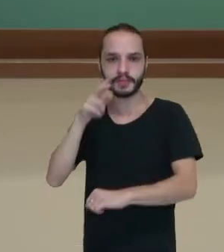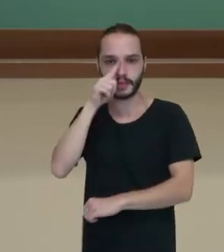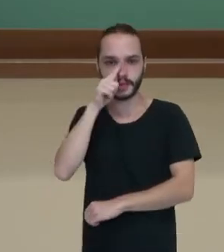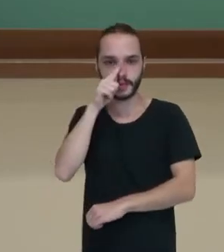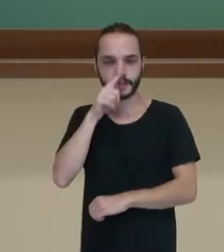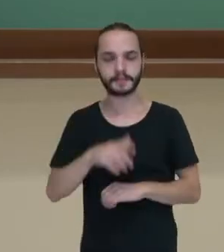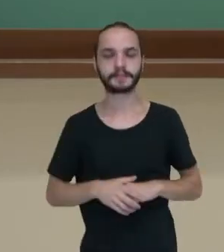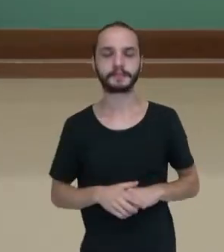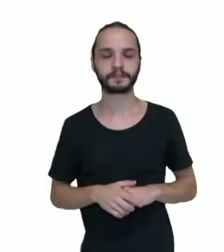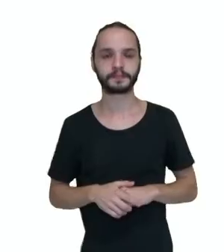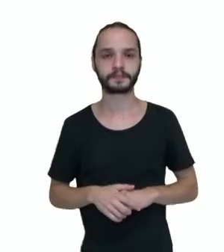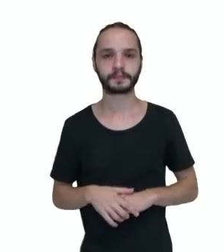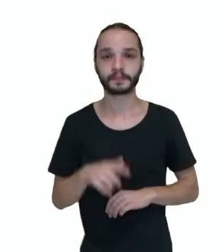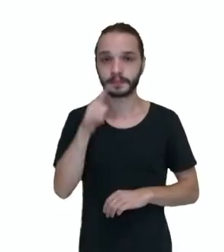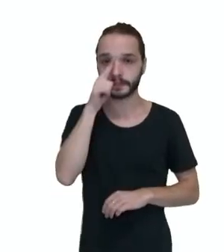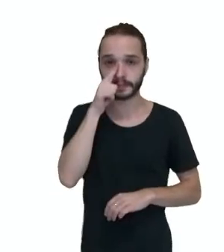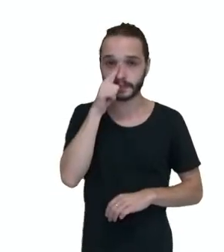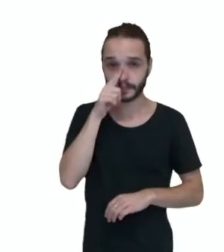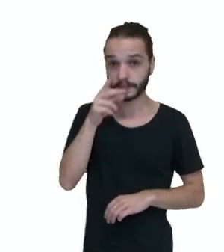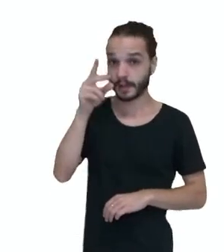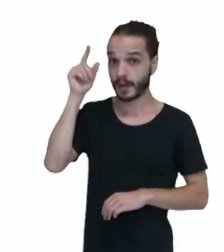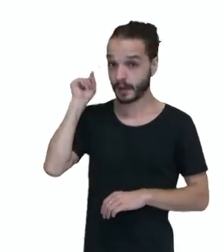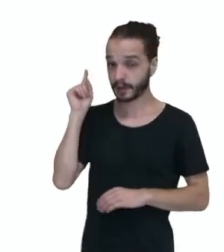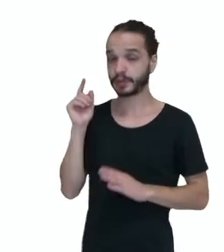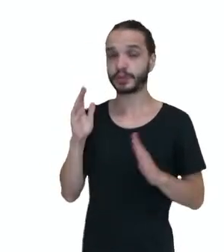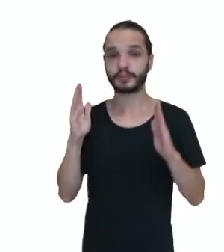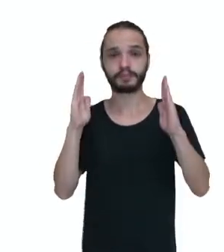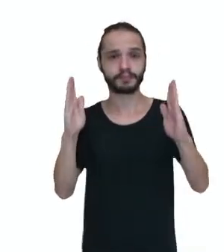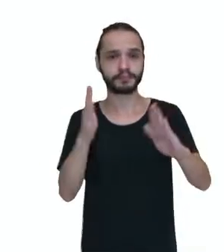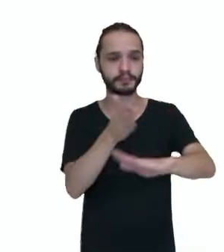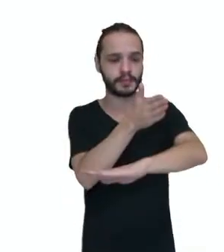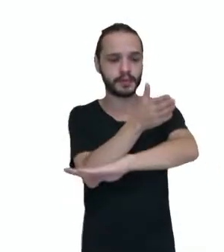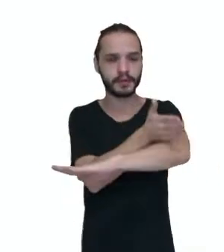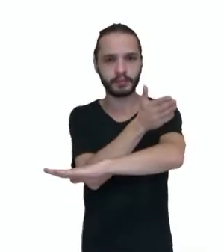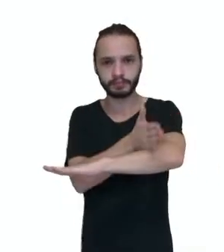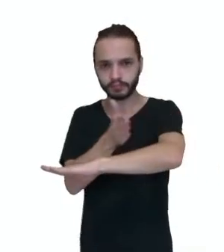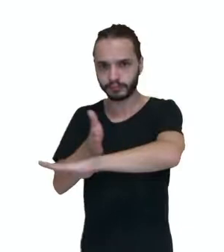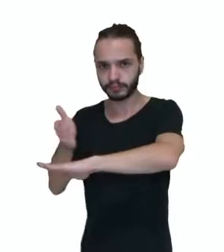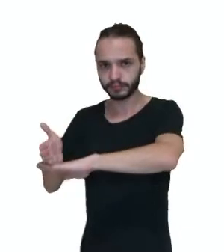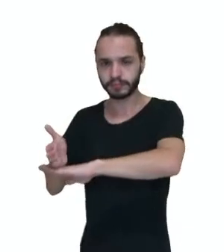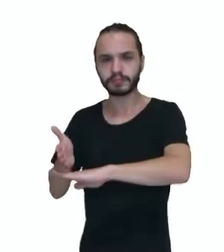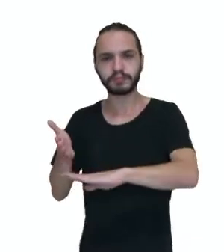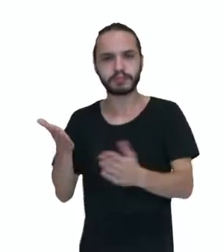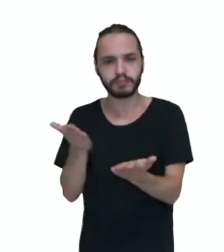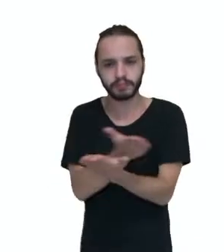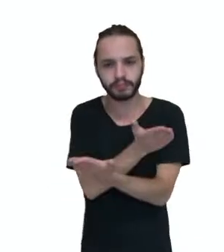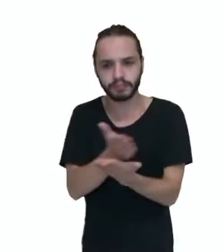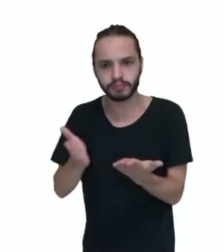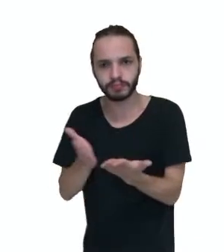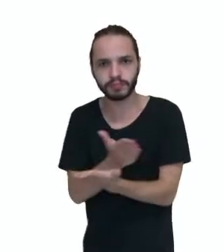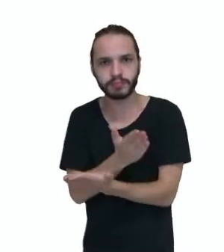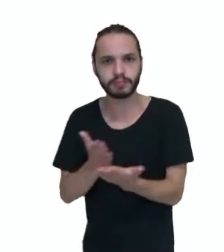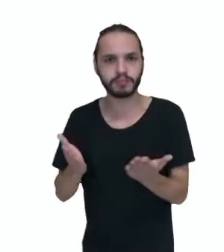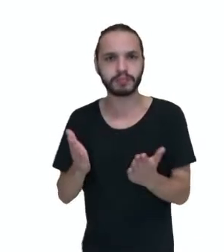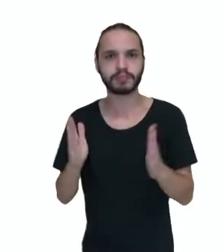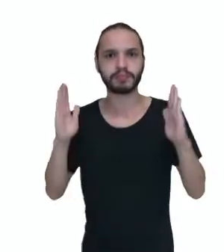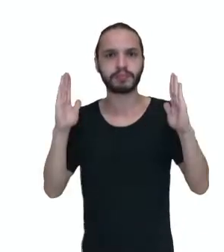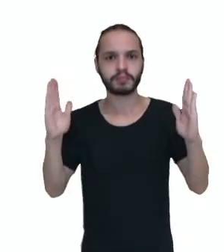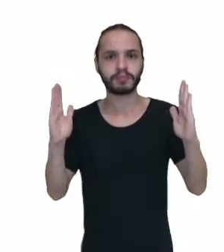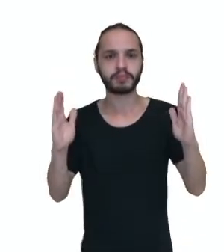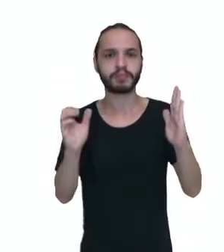Bom, a Grécia Antiga é dividida em pré-homéricos, períodos, né? Estou falando do século 20 ao